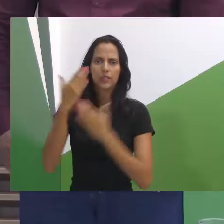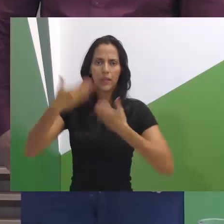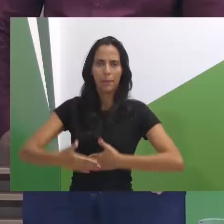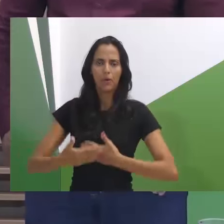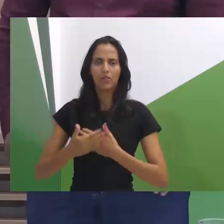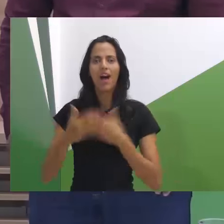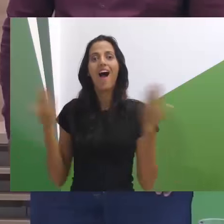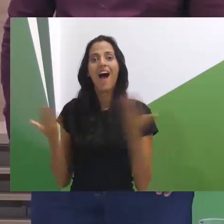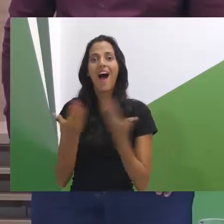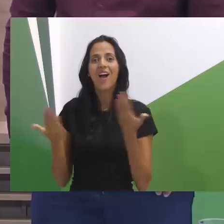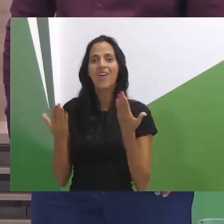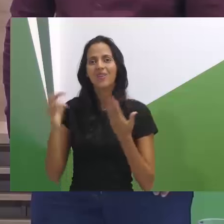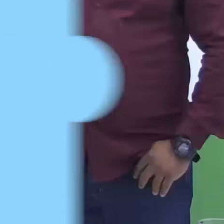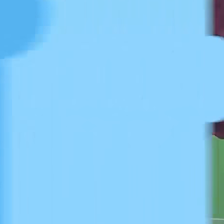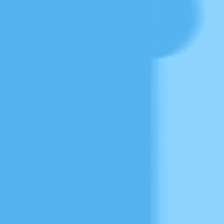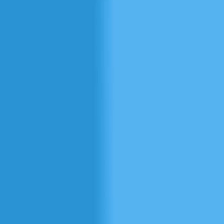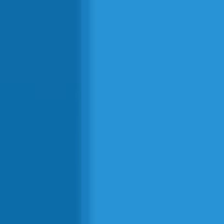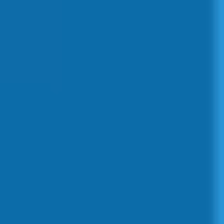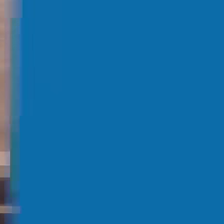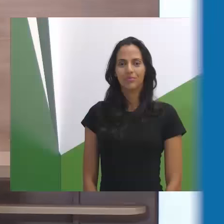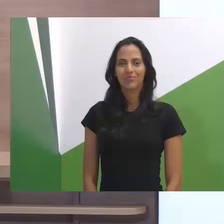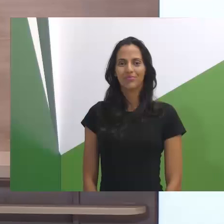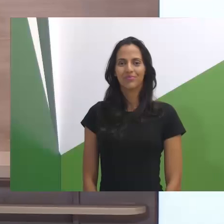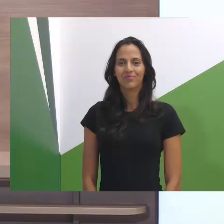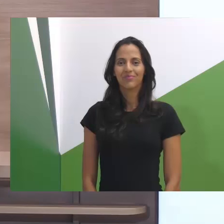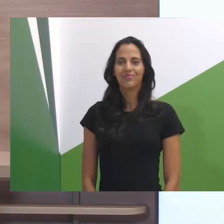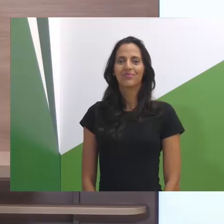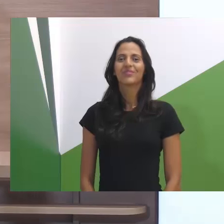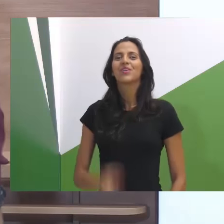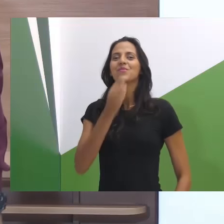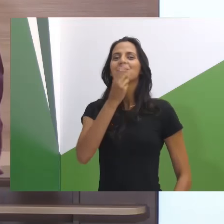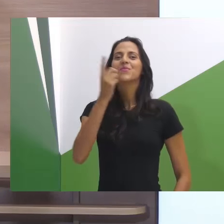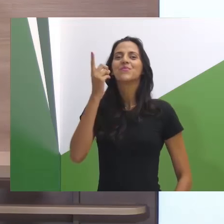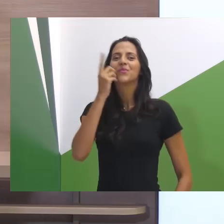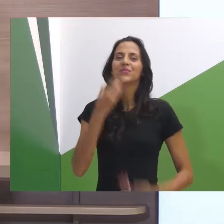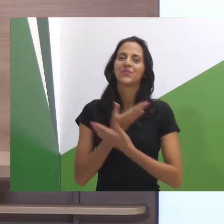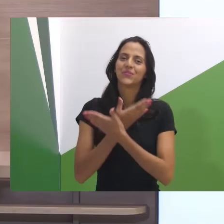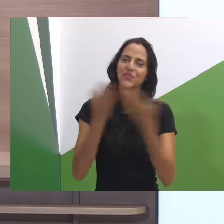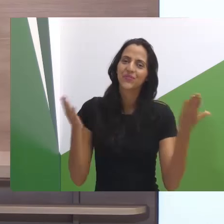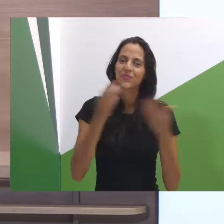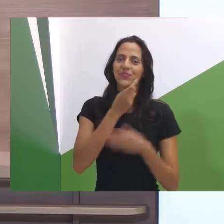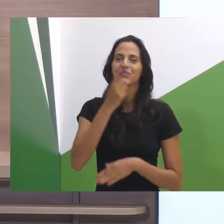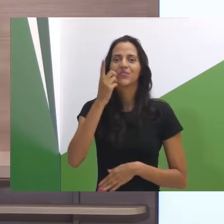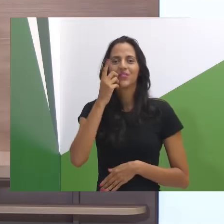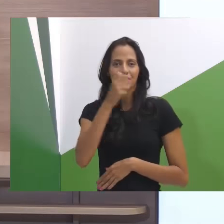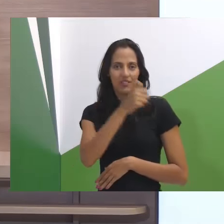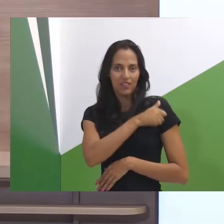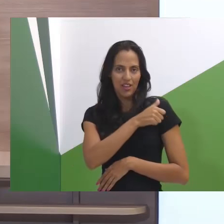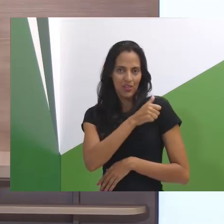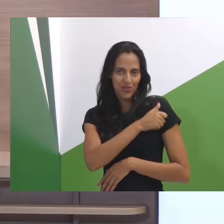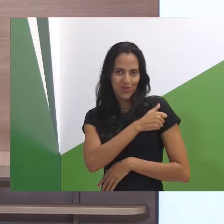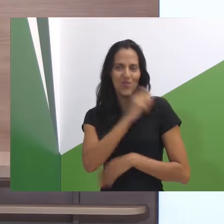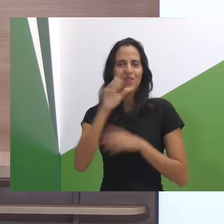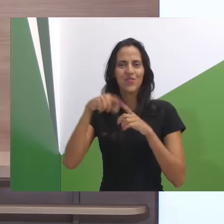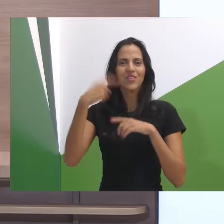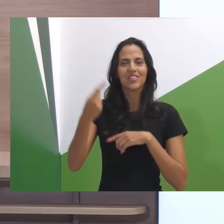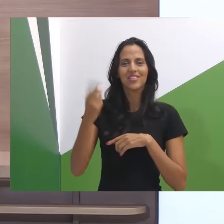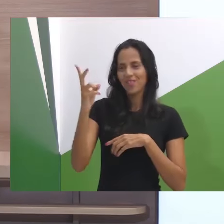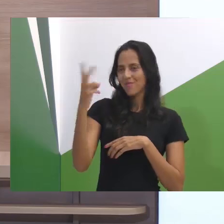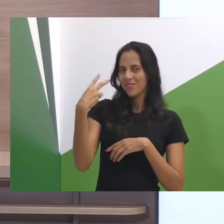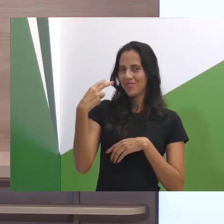agora, um aulão de história Bom dia a todos, bom dia alunos Para vocês que estão aí do outro lado Os